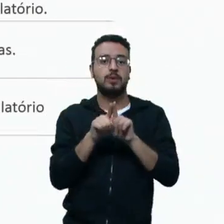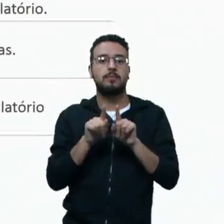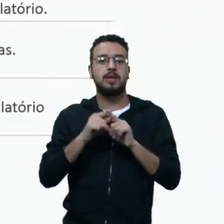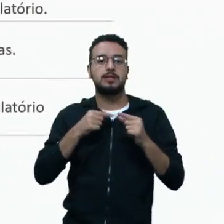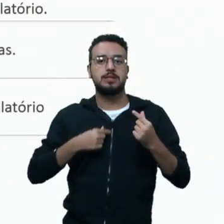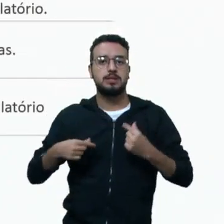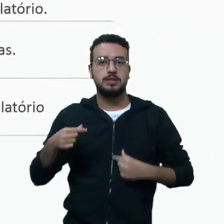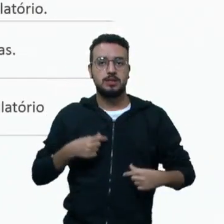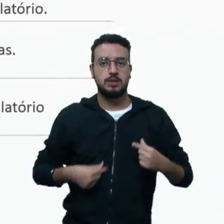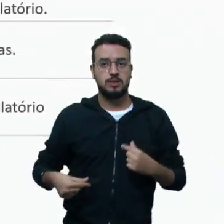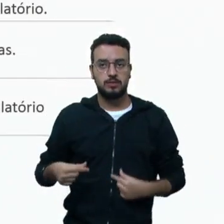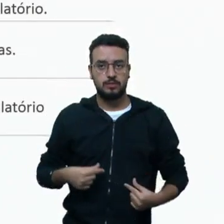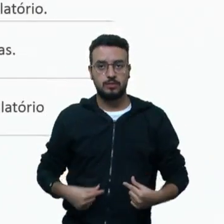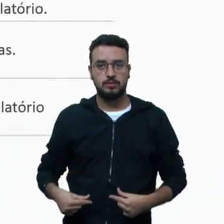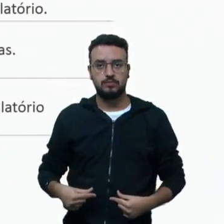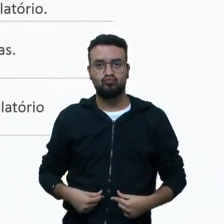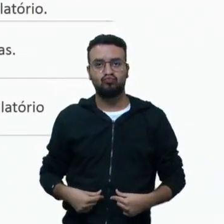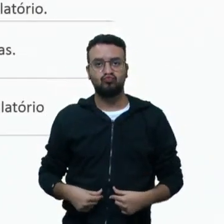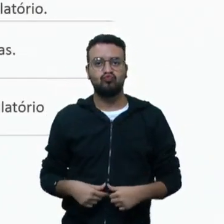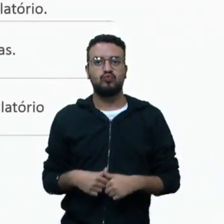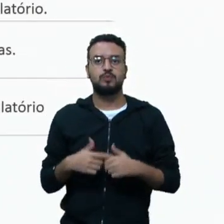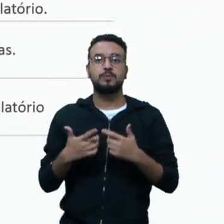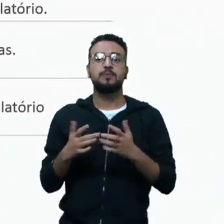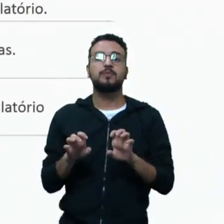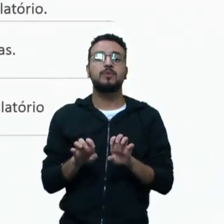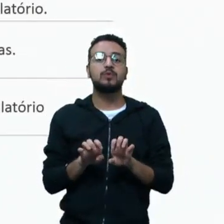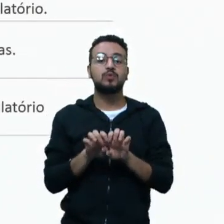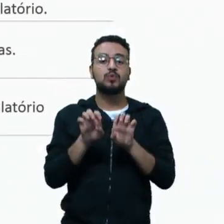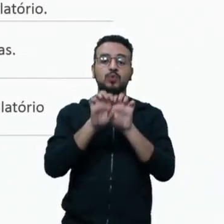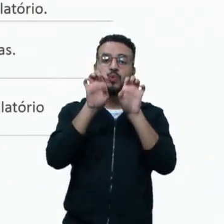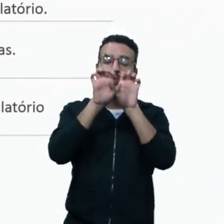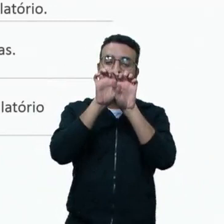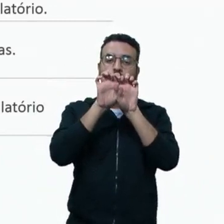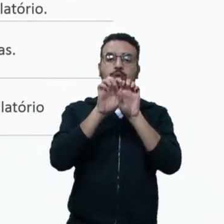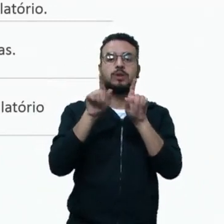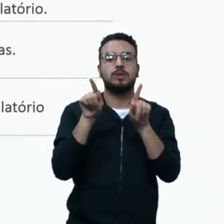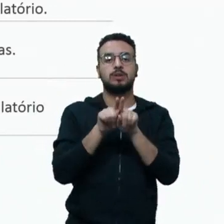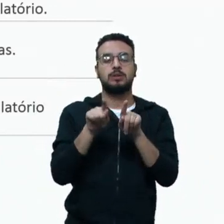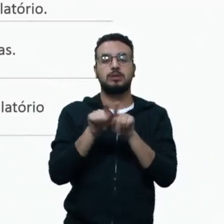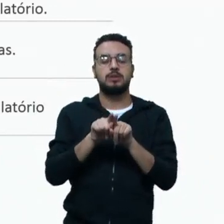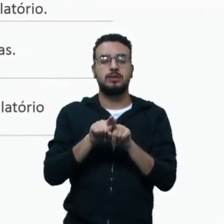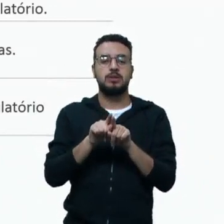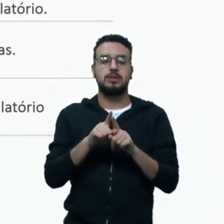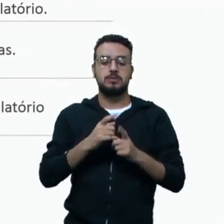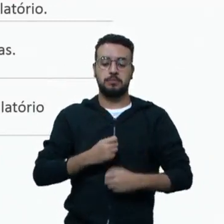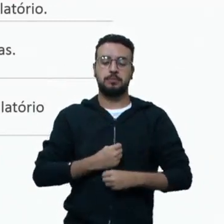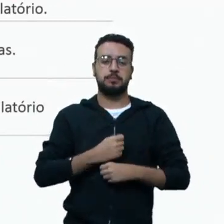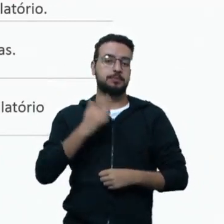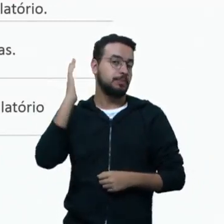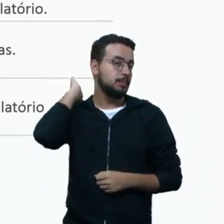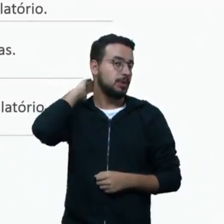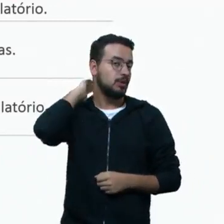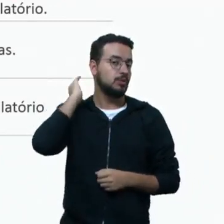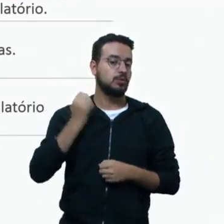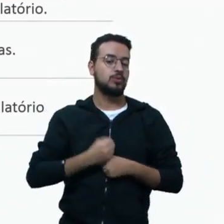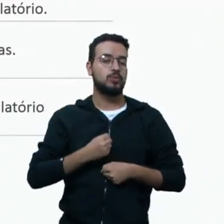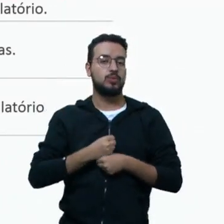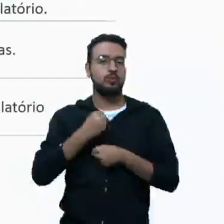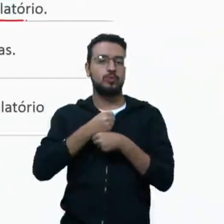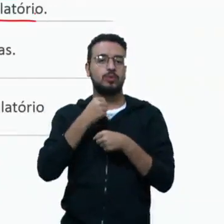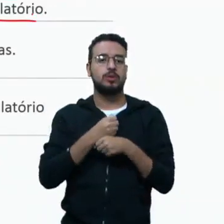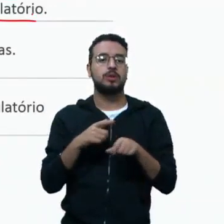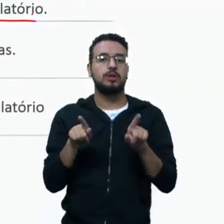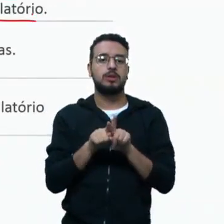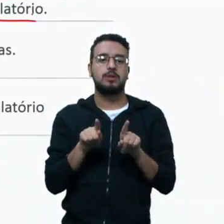nervoso, a estrutura do sistema nervoso central, a medula espinhal, o sistema circulatório e veias